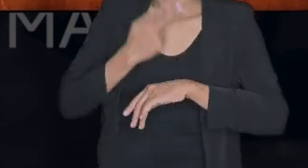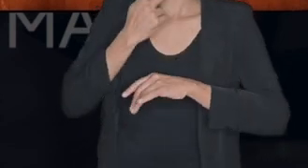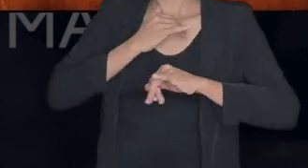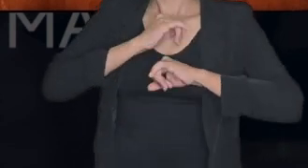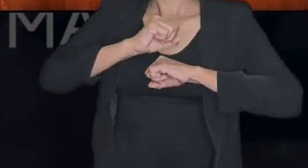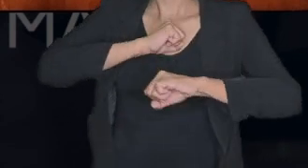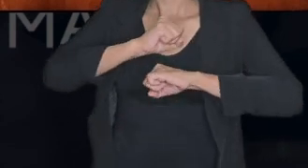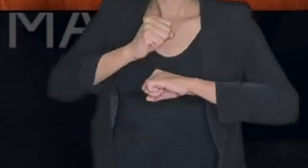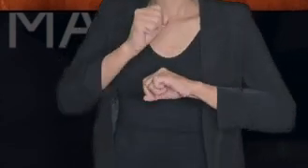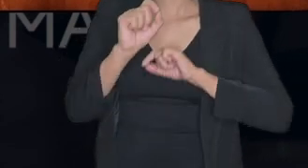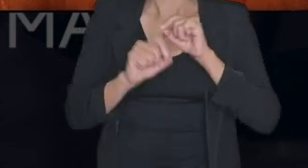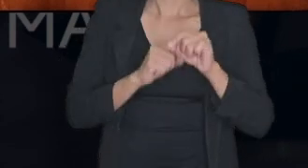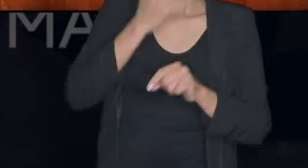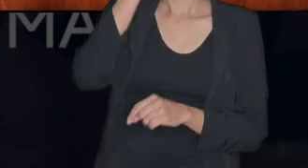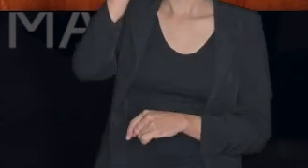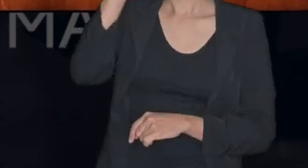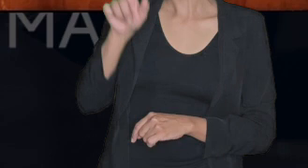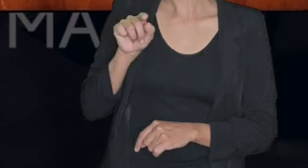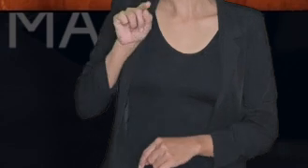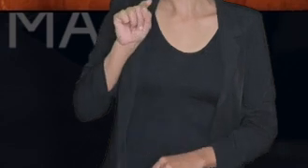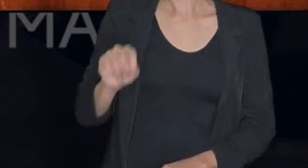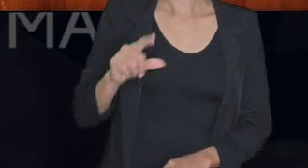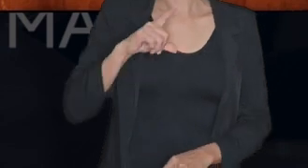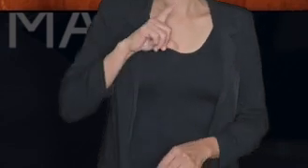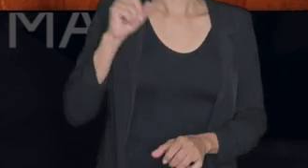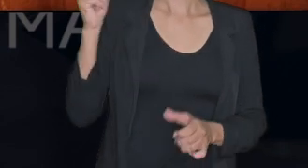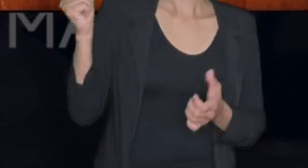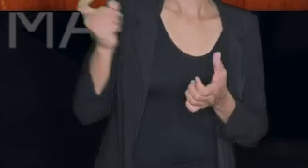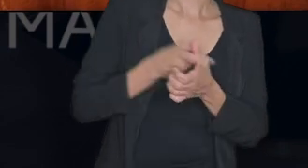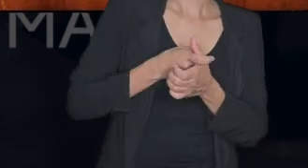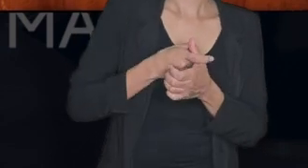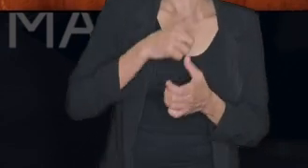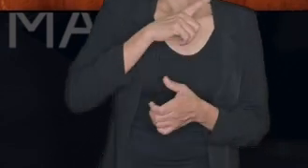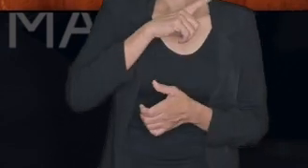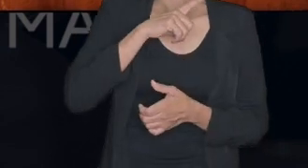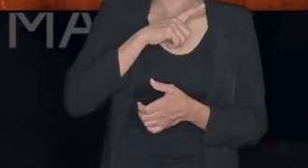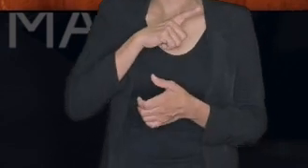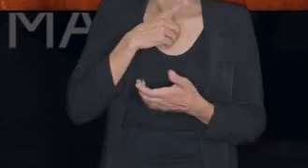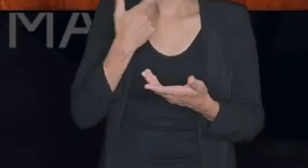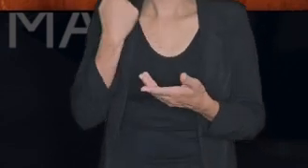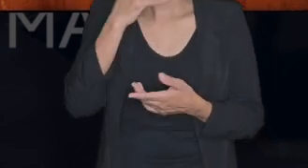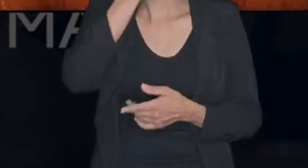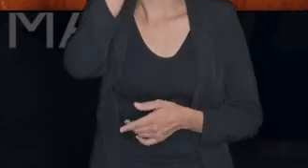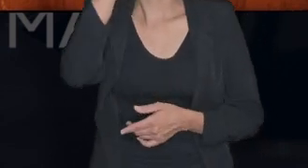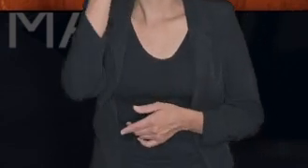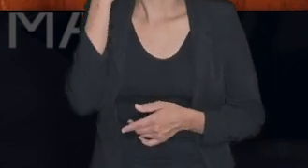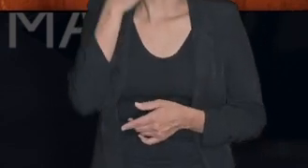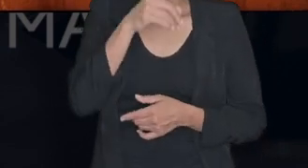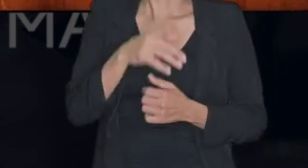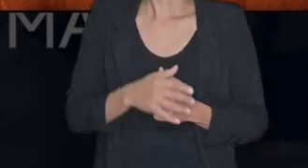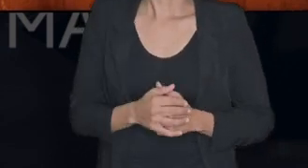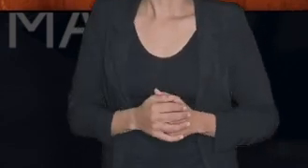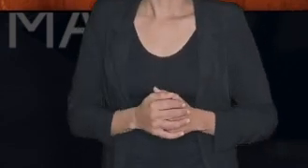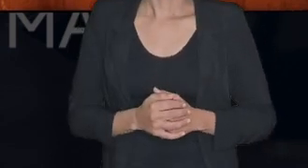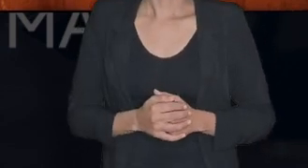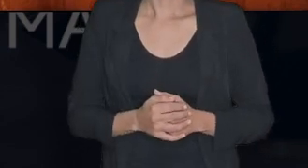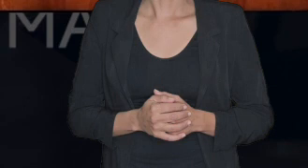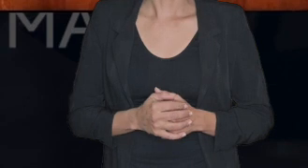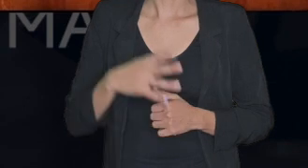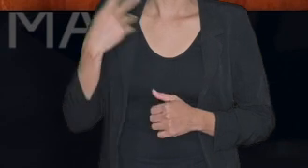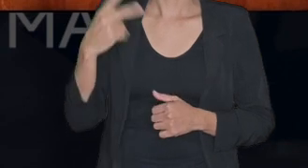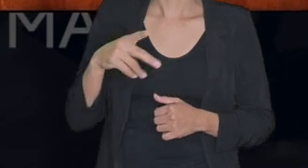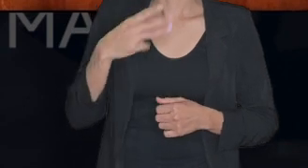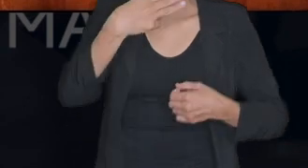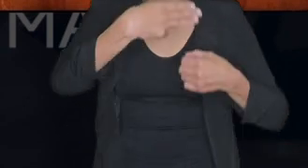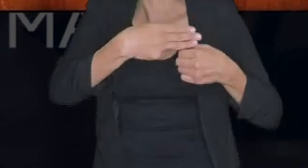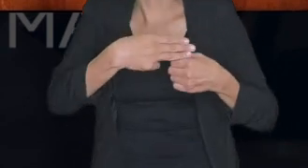pessoa está devendo para o fisco, está devendo para o município, para o Estado, para a União